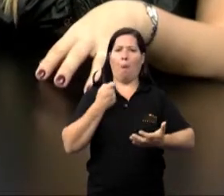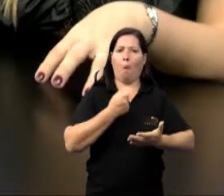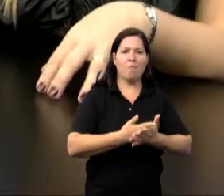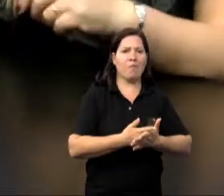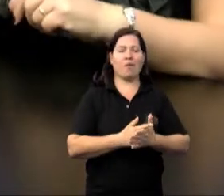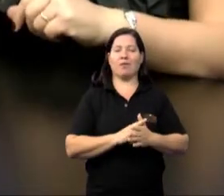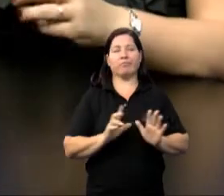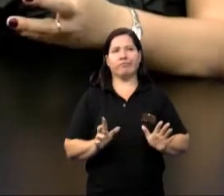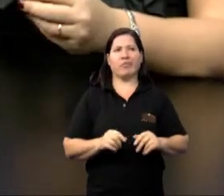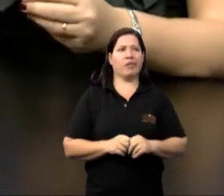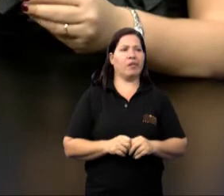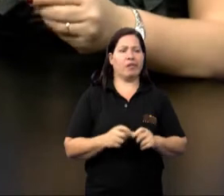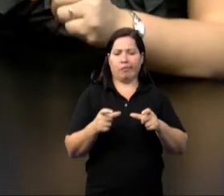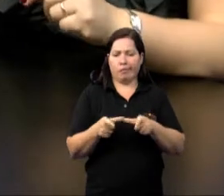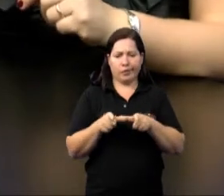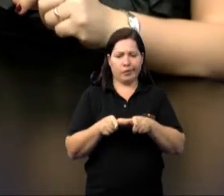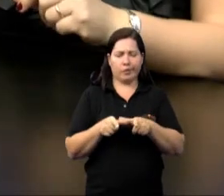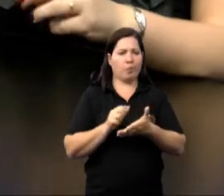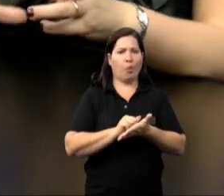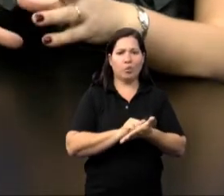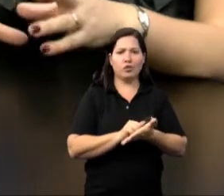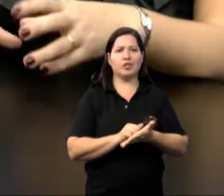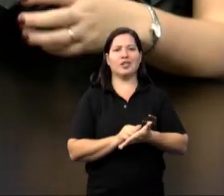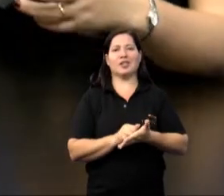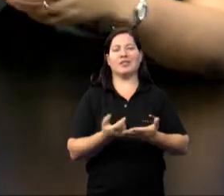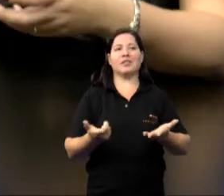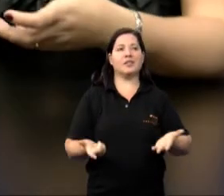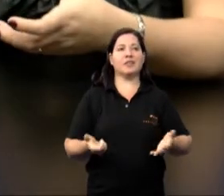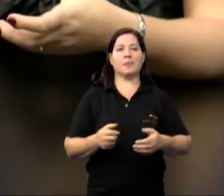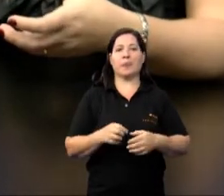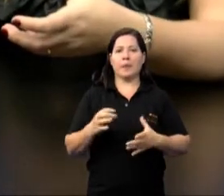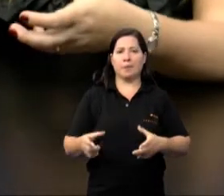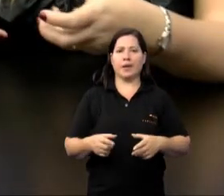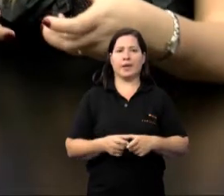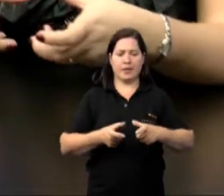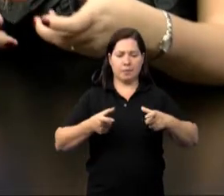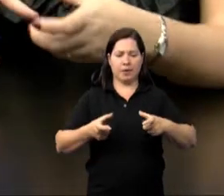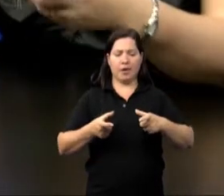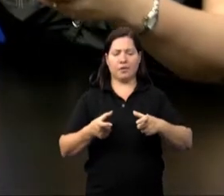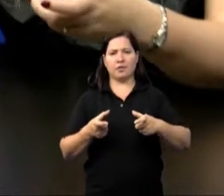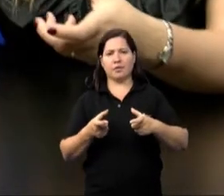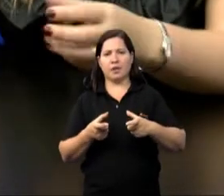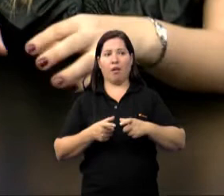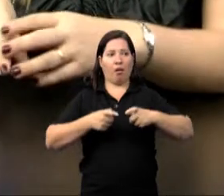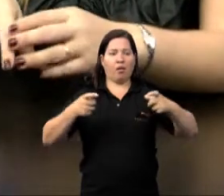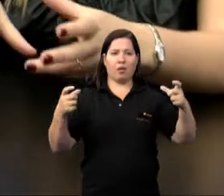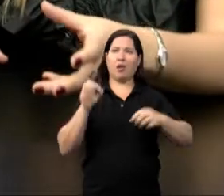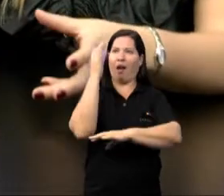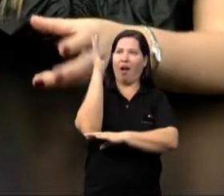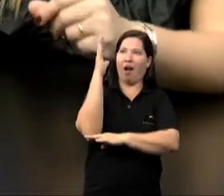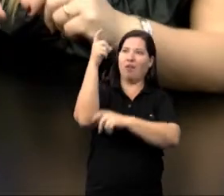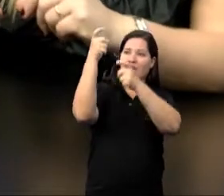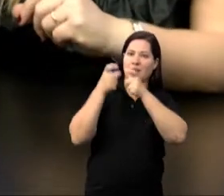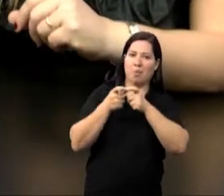ser uma esponjinha em que a criança vai sentir, né? Ele pode ser aquelas sementes grandes em que a gente encontra das árvores, em que a criança